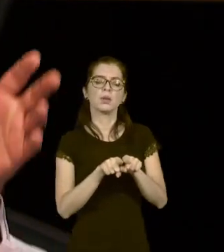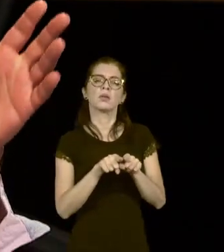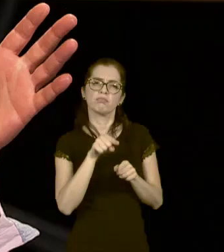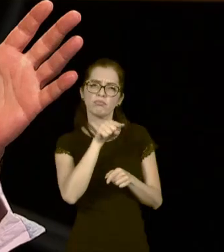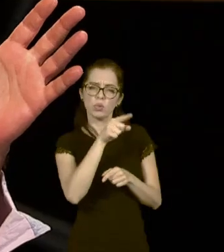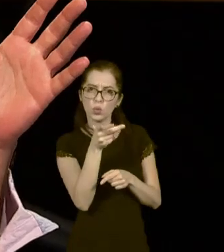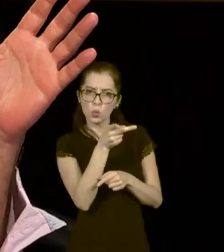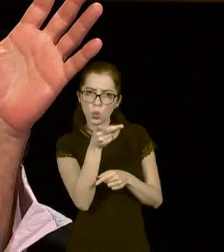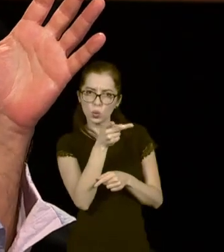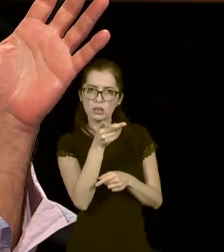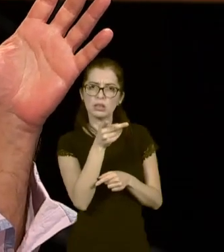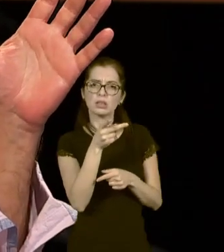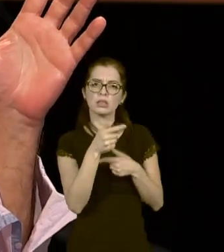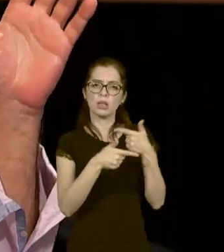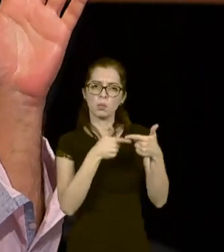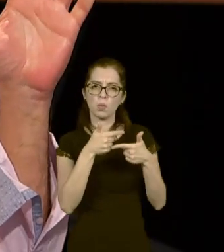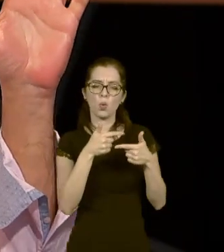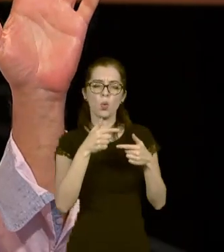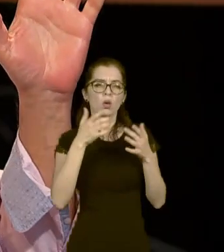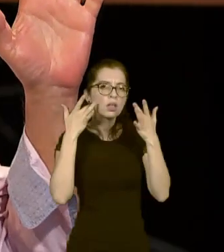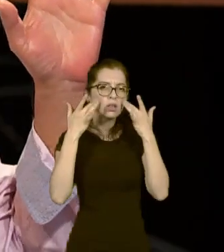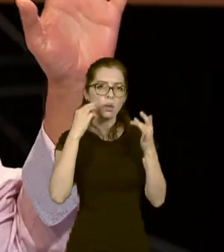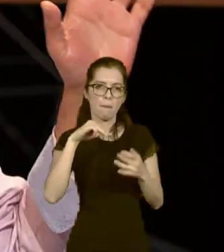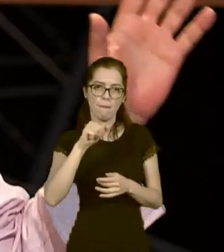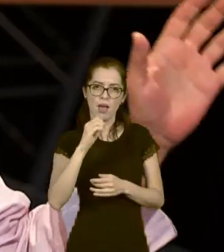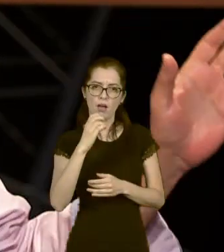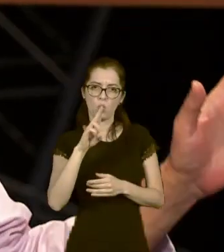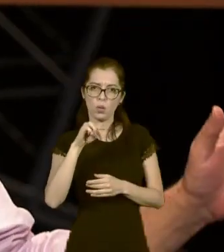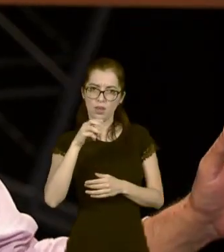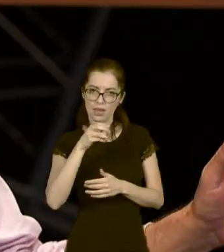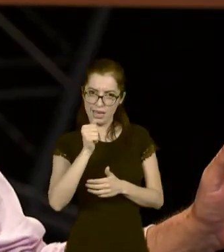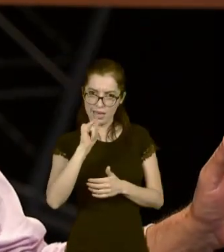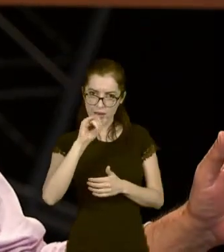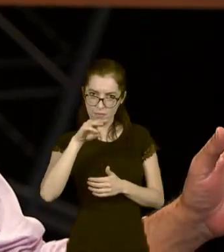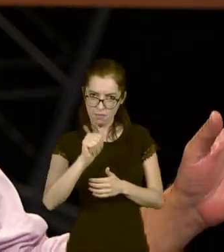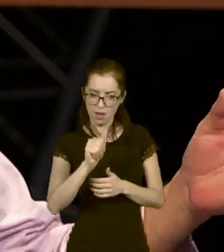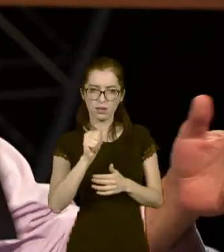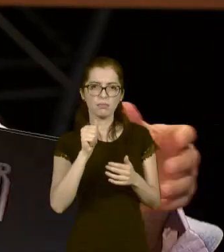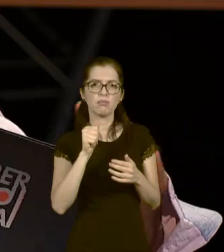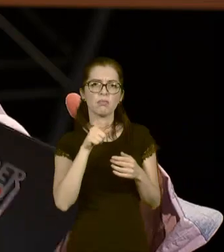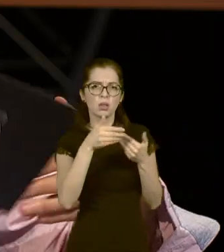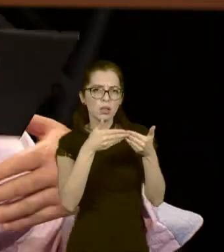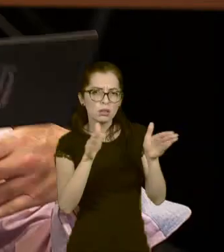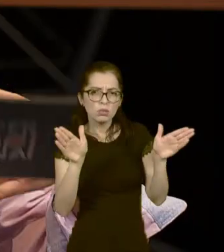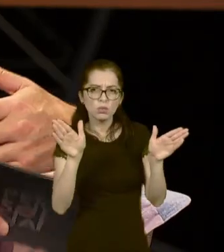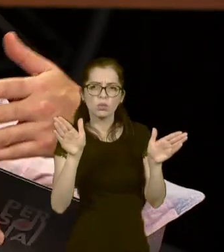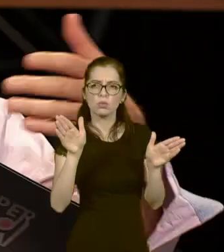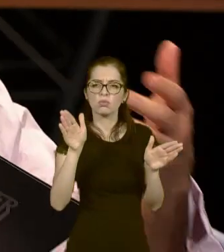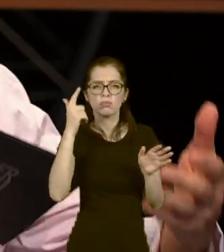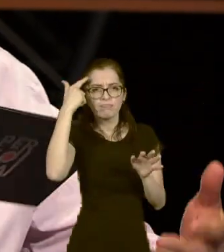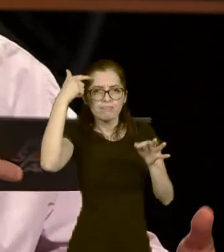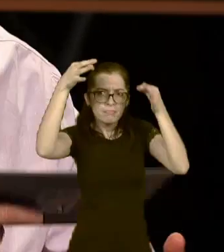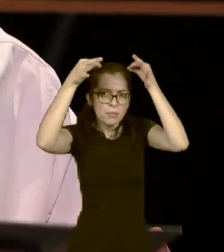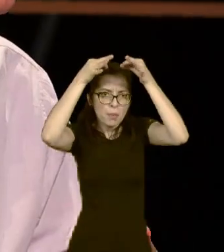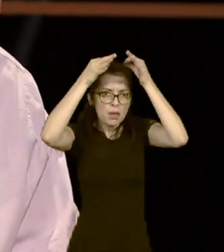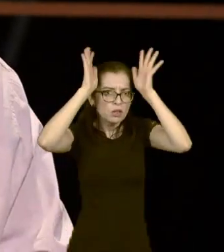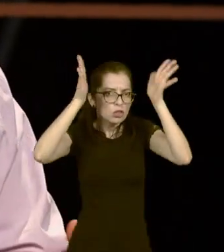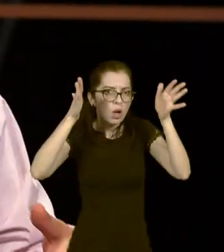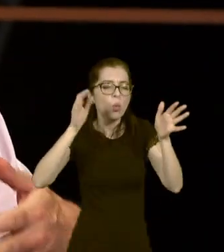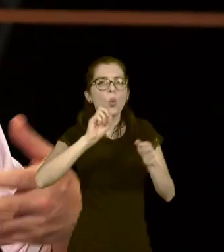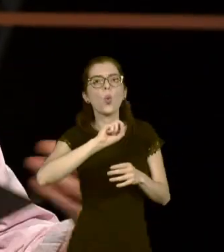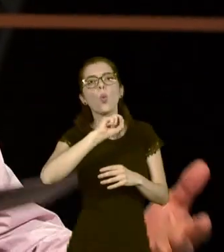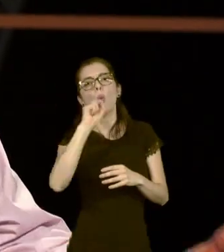aqui, e aí você vem para o lado de cá, fica aqui. Ulisses, aí você vai trabalhar com o Antunes Filho, lá do CPT,